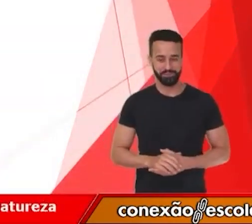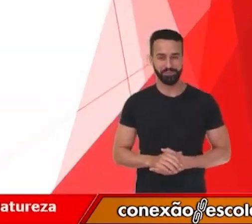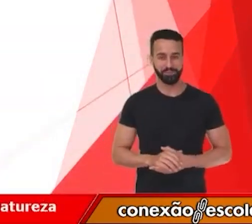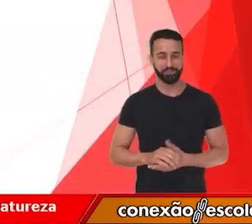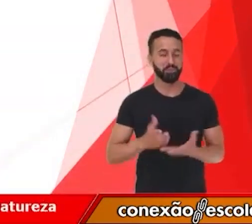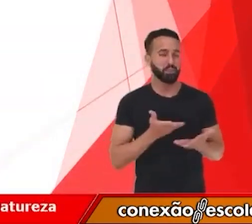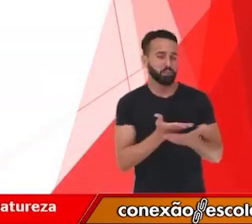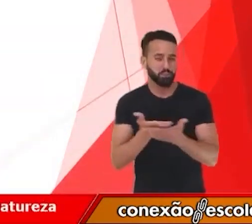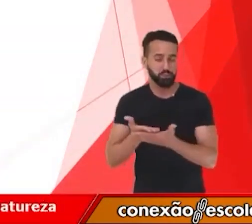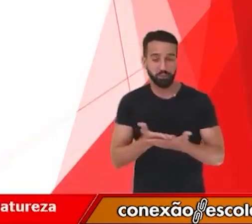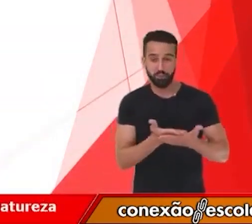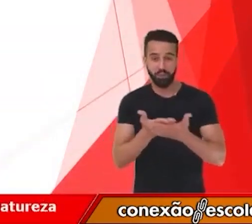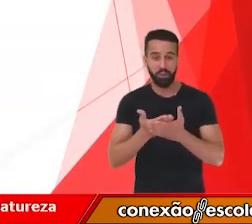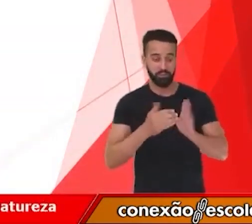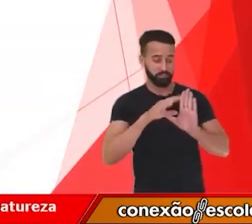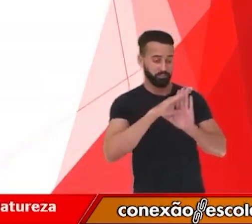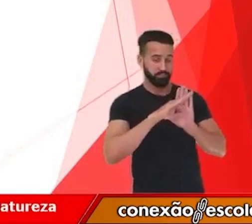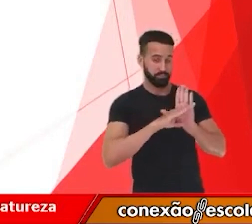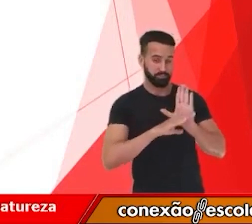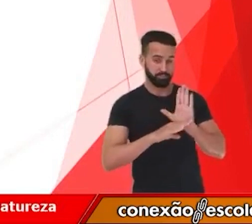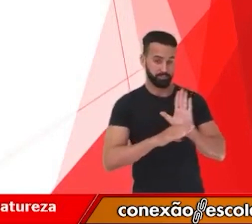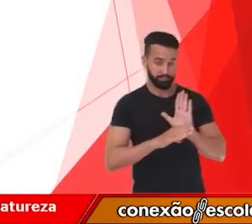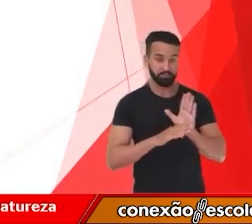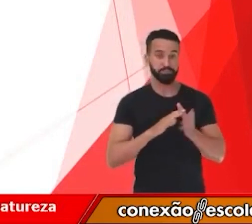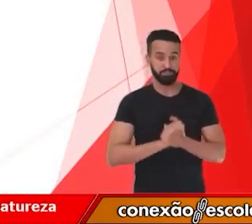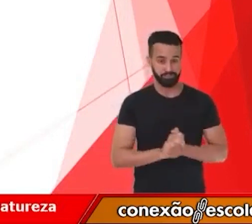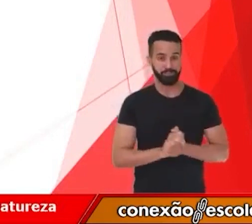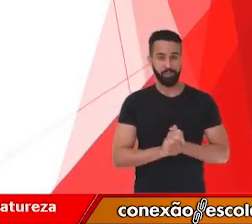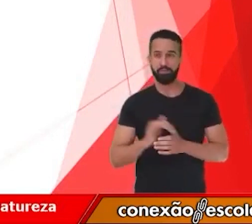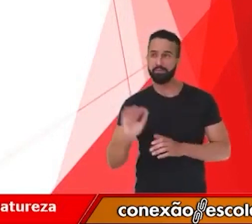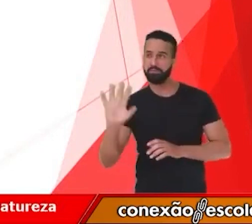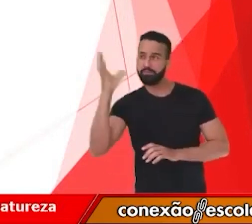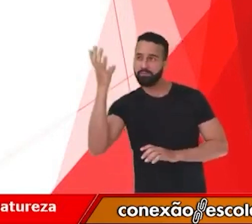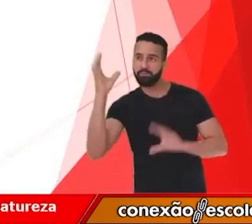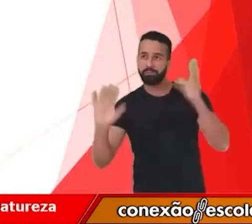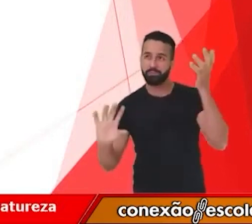Estudaremos sobre os conceitos de tempo e de clima.